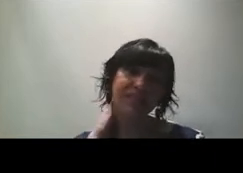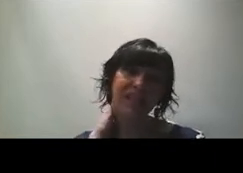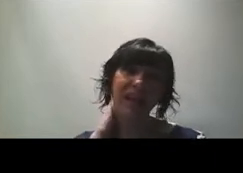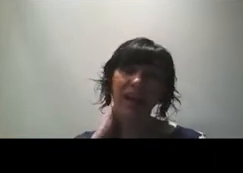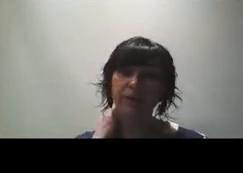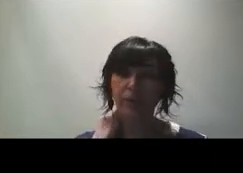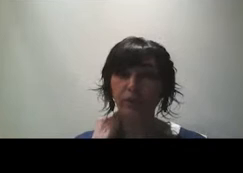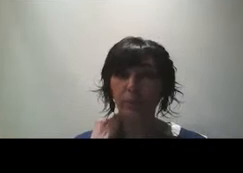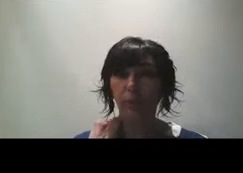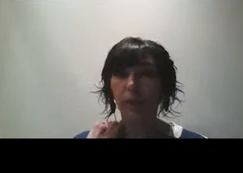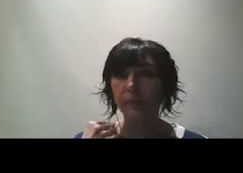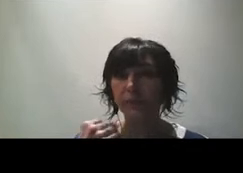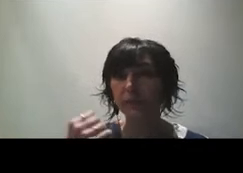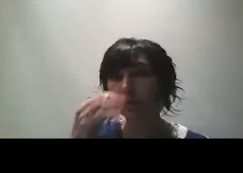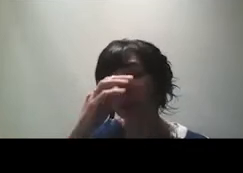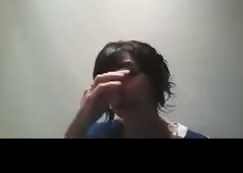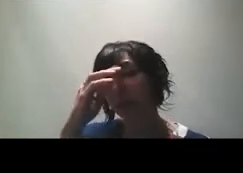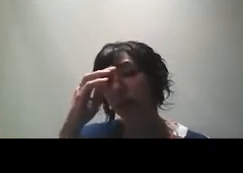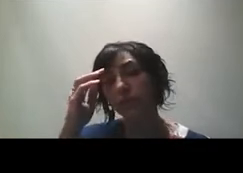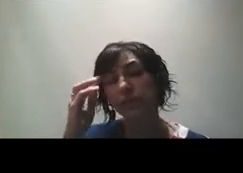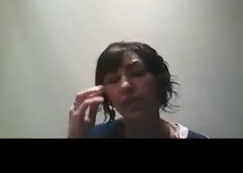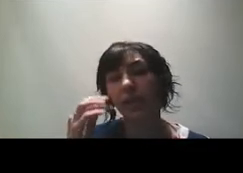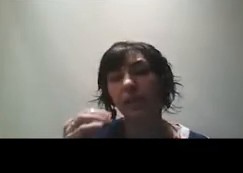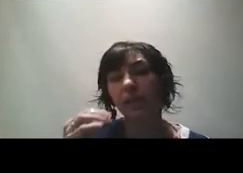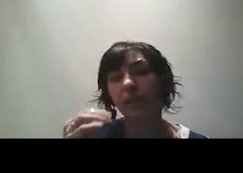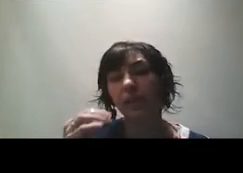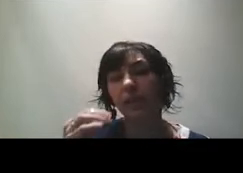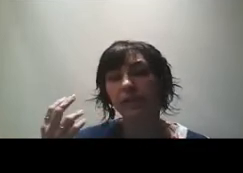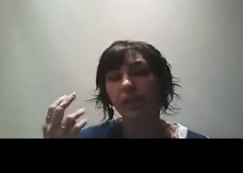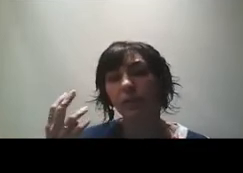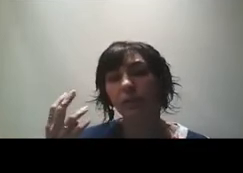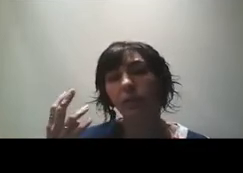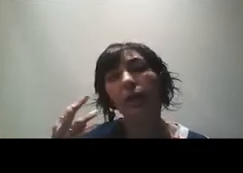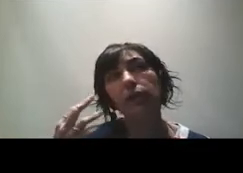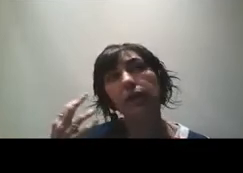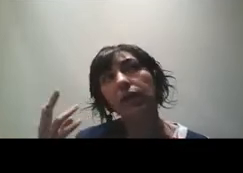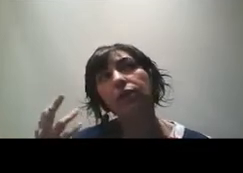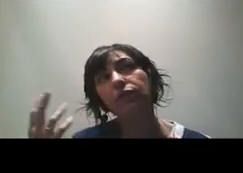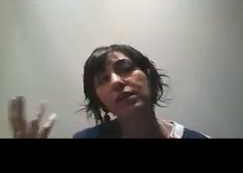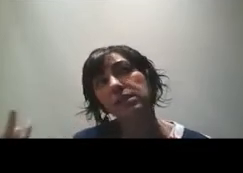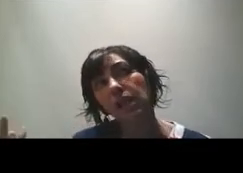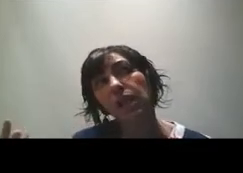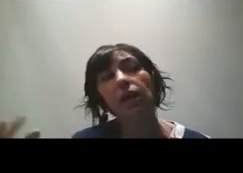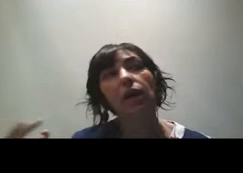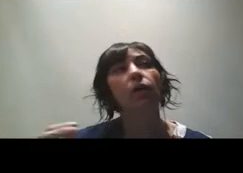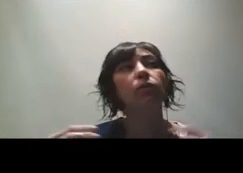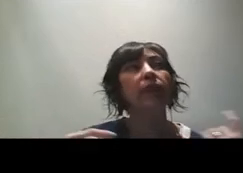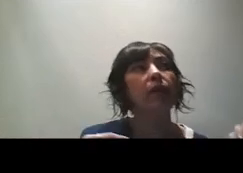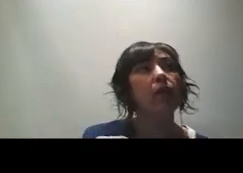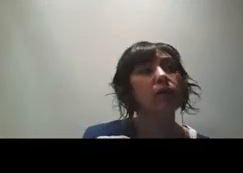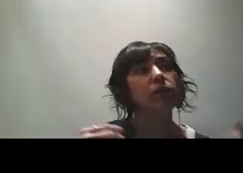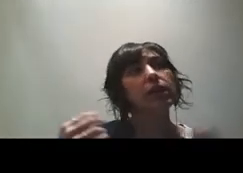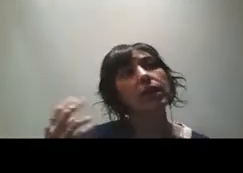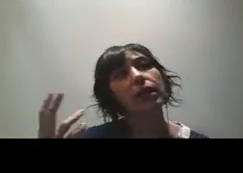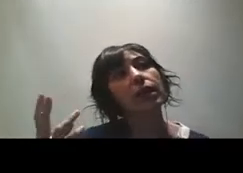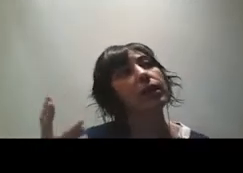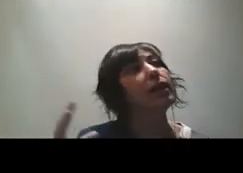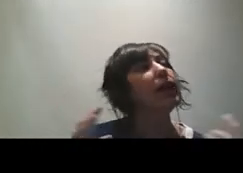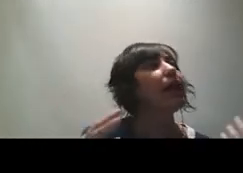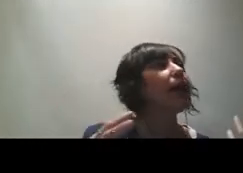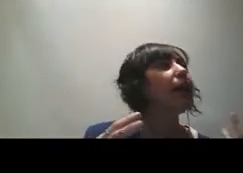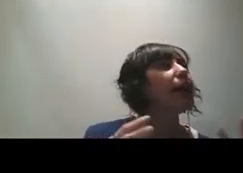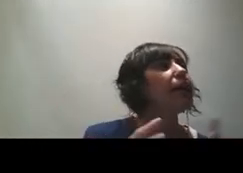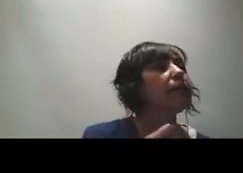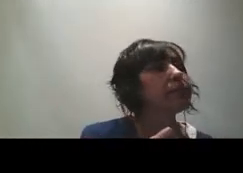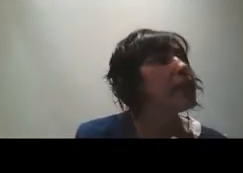a primeira delas é a árvore de problemas então para você que tá pensando ah eu queria fazer um negócio queria